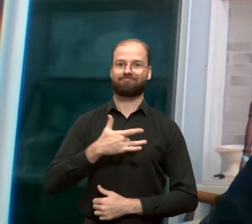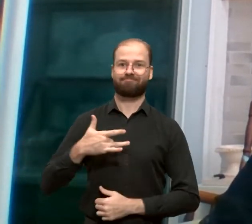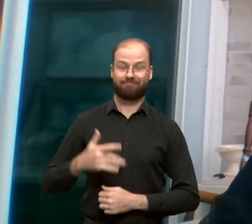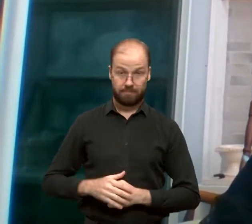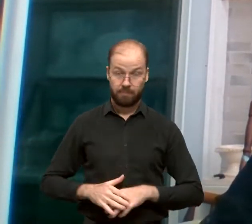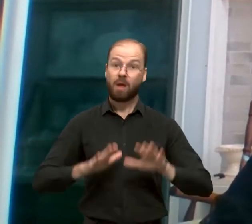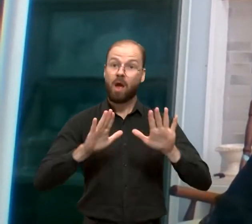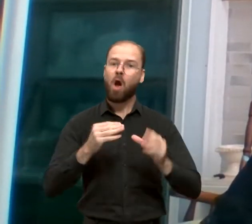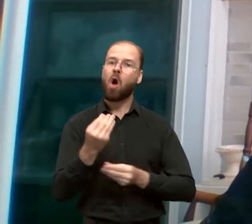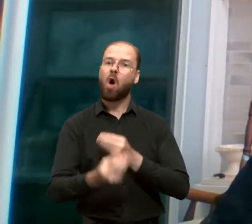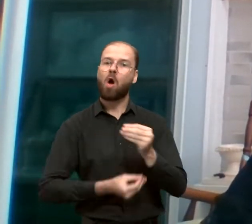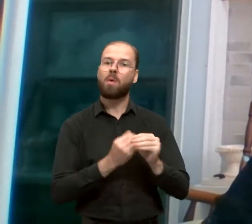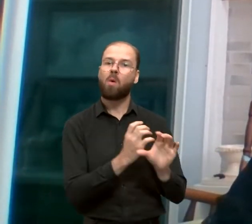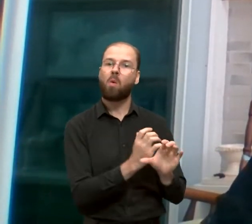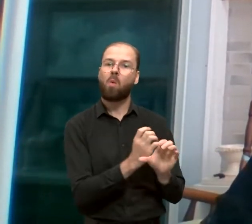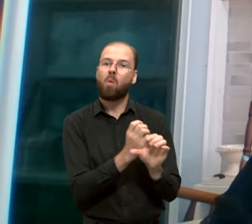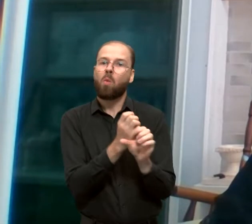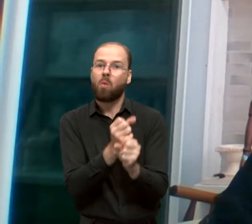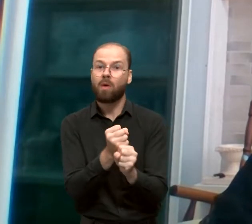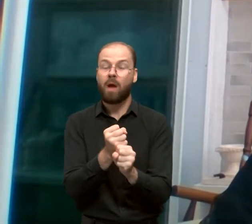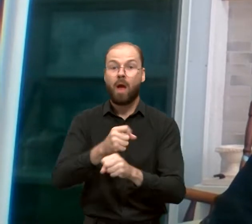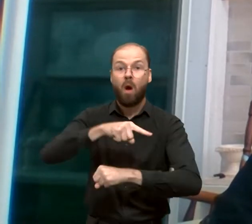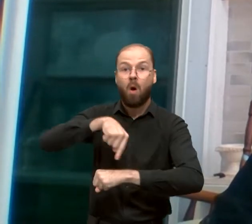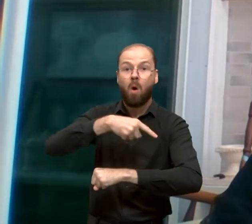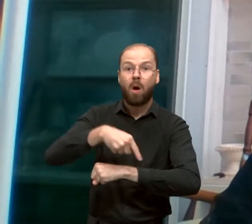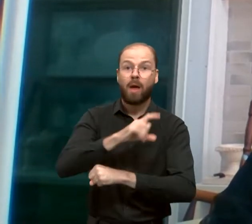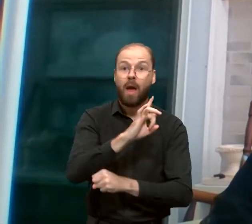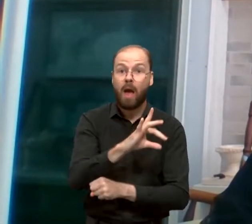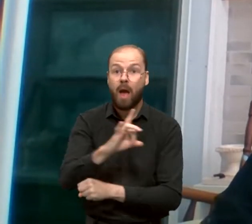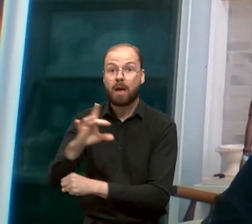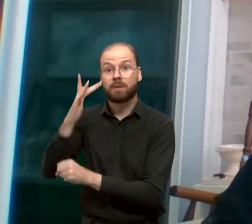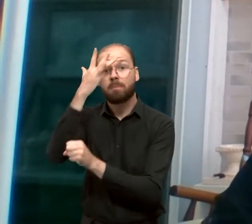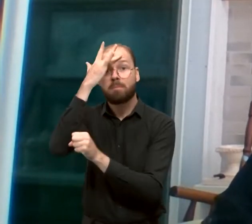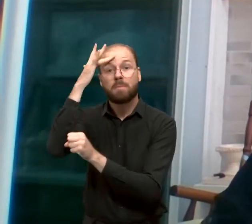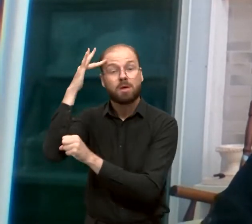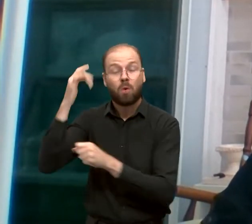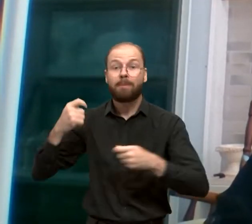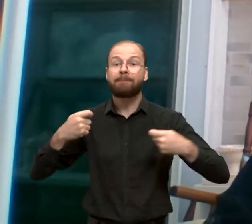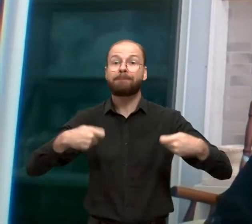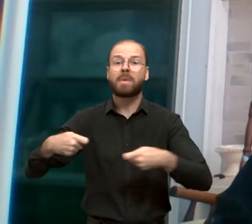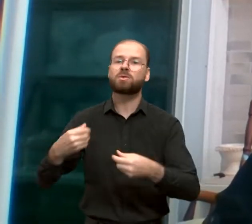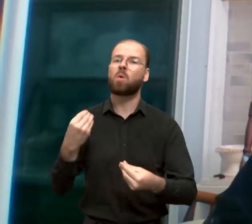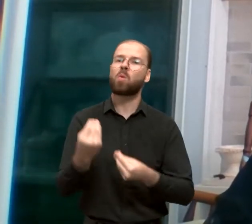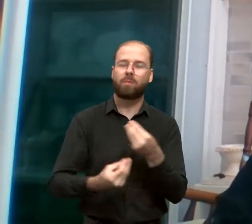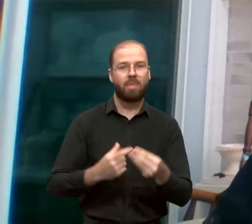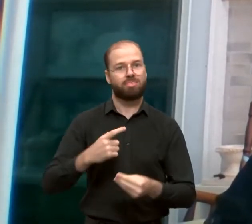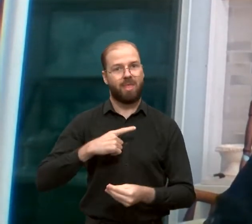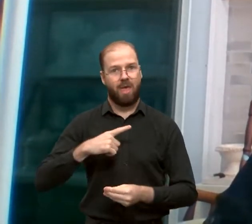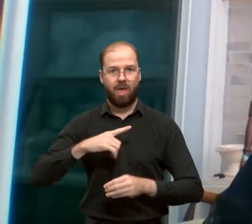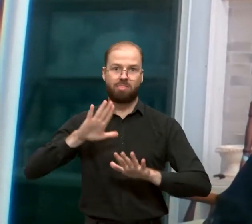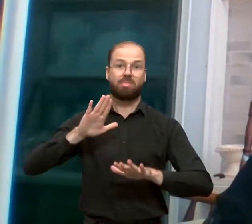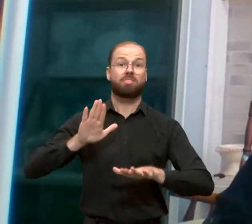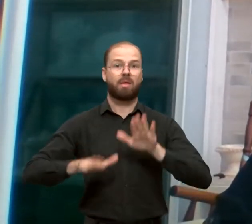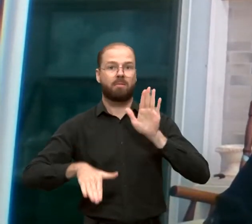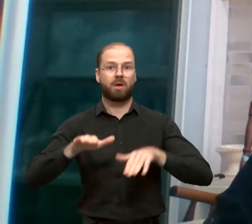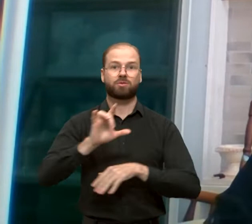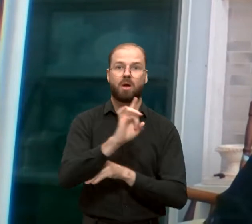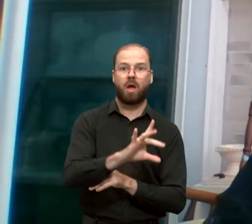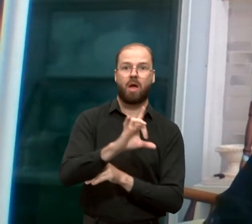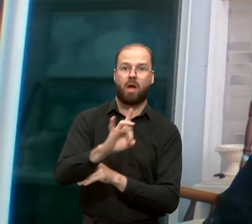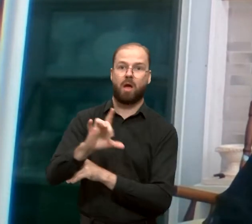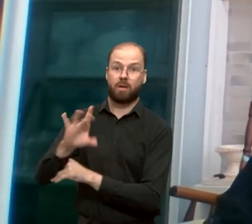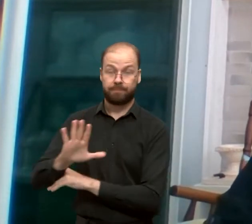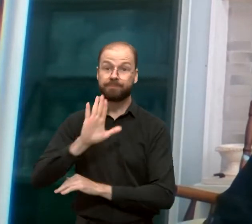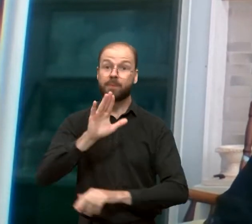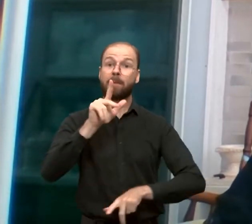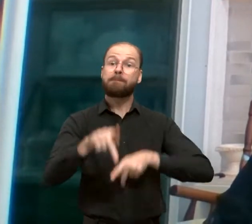quantidade de horas que cada pessoa precisa, a gente tem uma certa individualidade nisso. Na